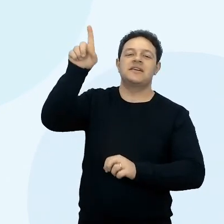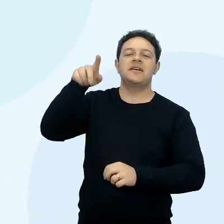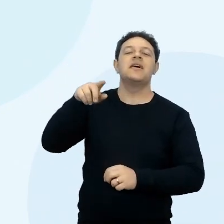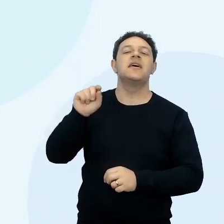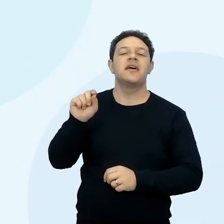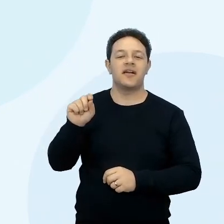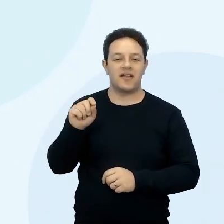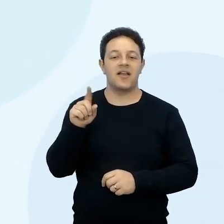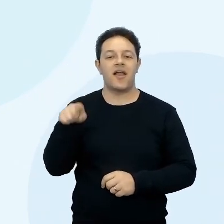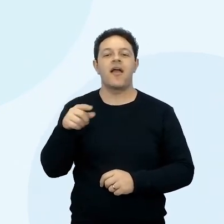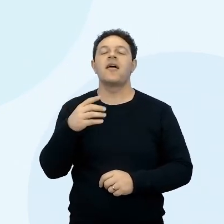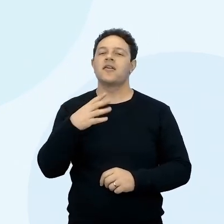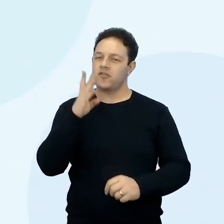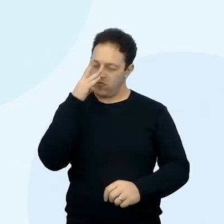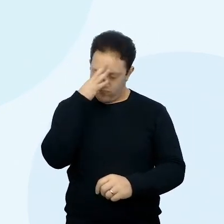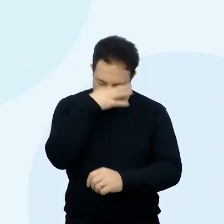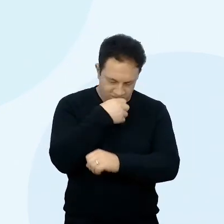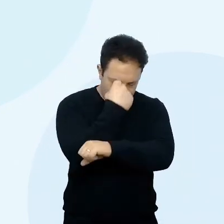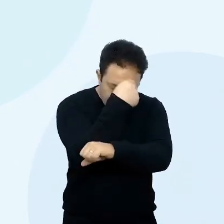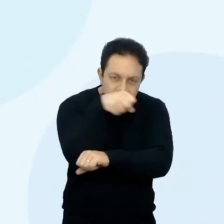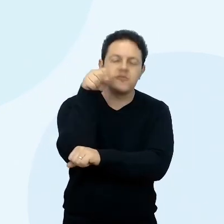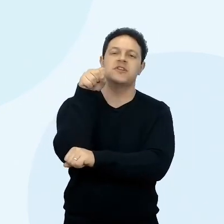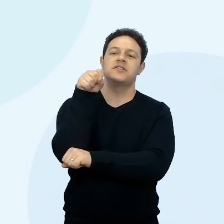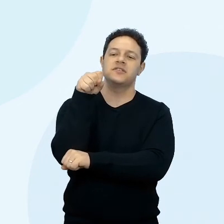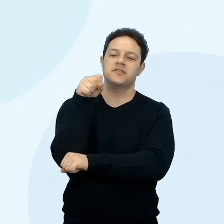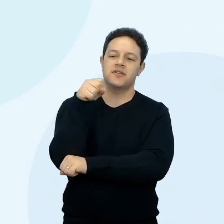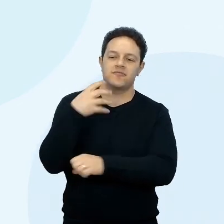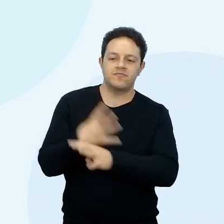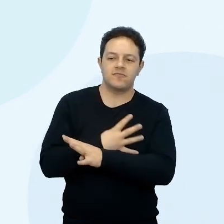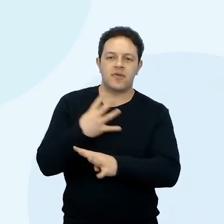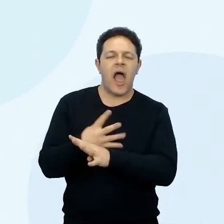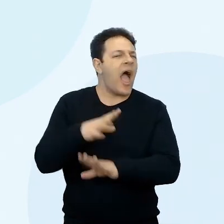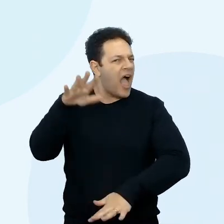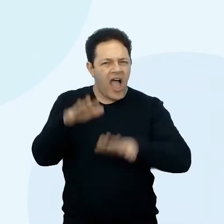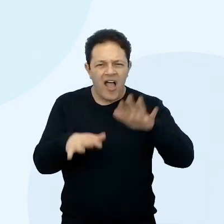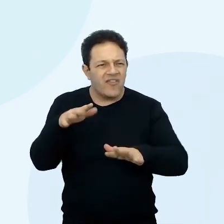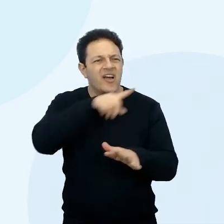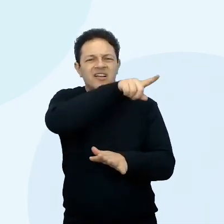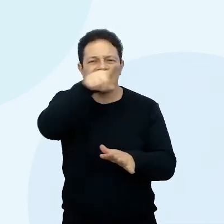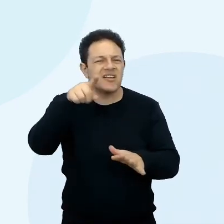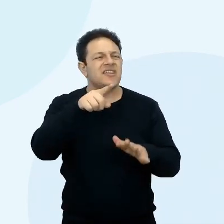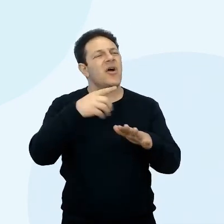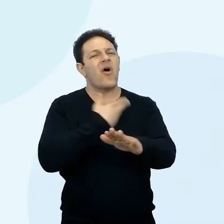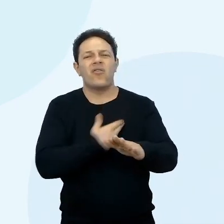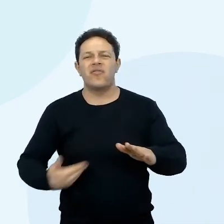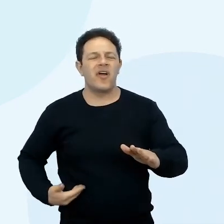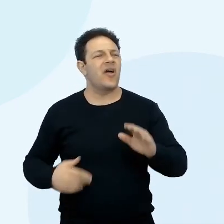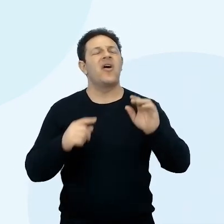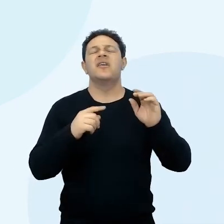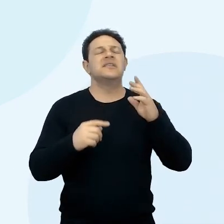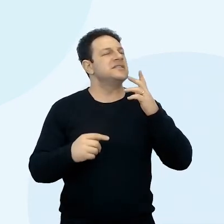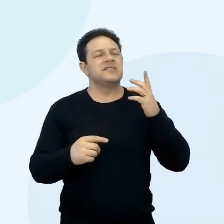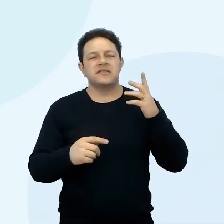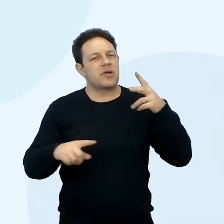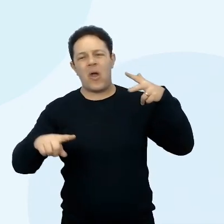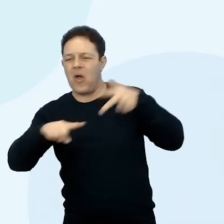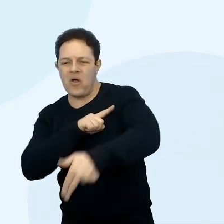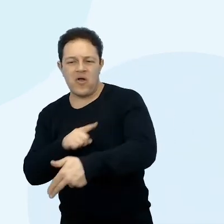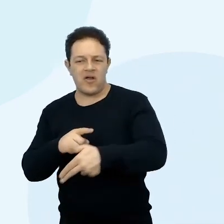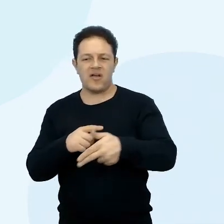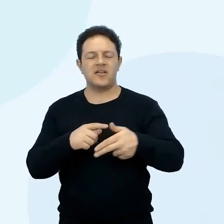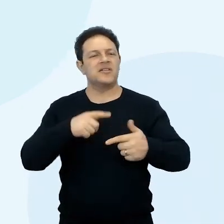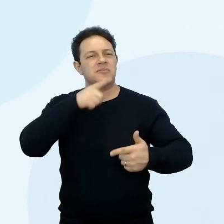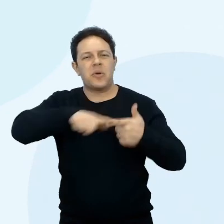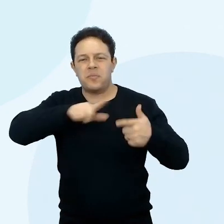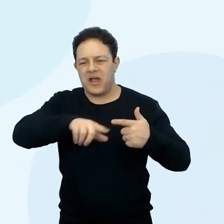a resistência. Por mais que o sistema atropele, por mais que o sistema seja um